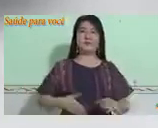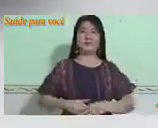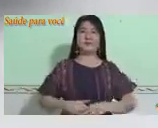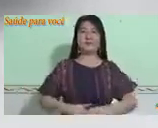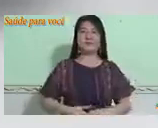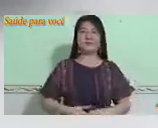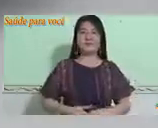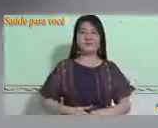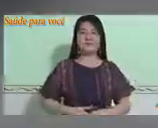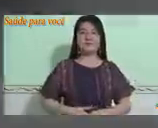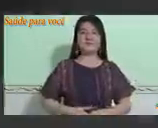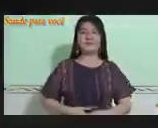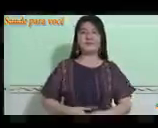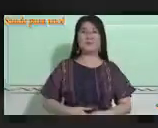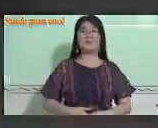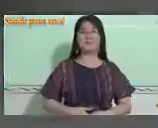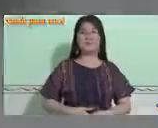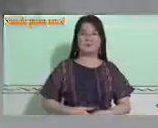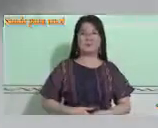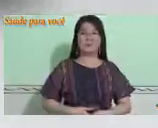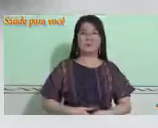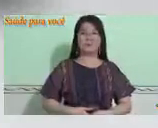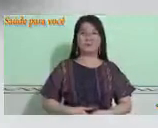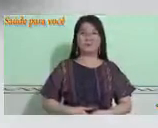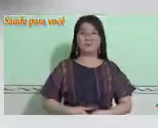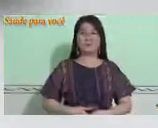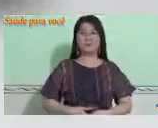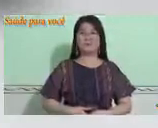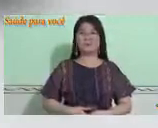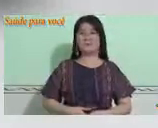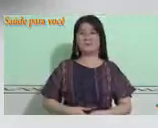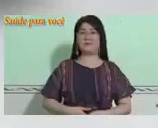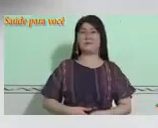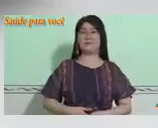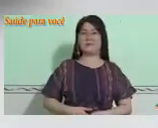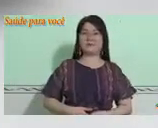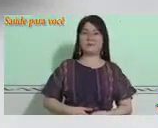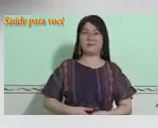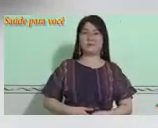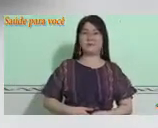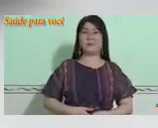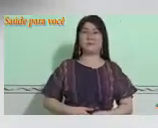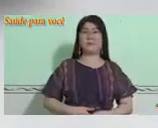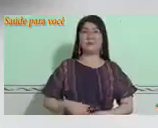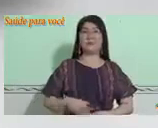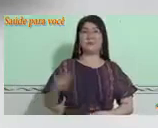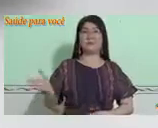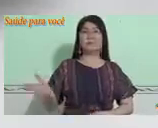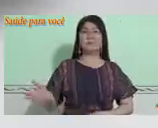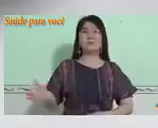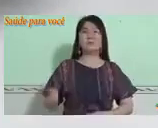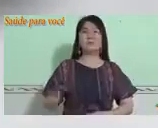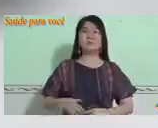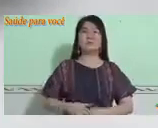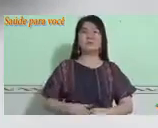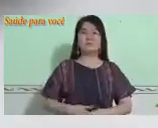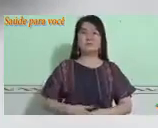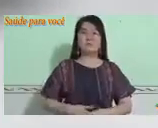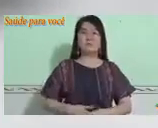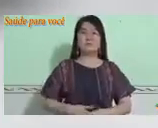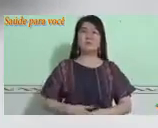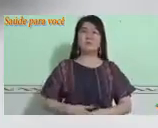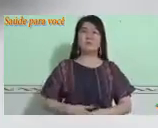dois pontos: manter a calma e consolar o bebê. Dois pontos: é importante manter a calma e não ligar de imediato para o